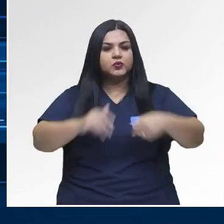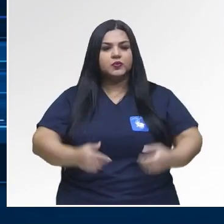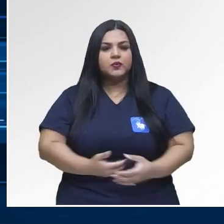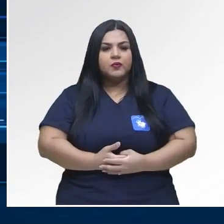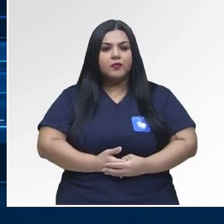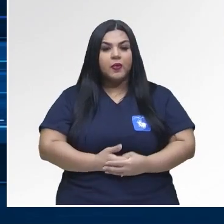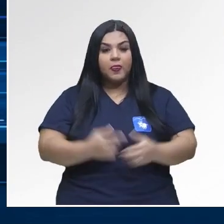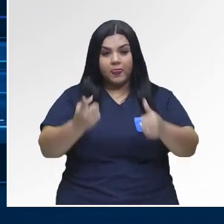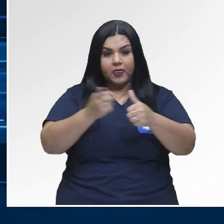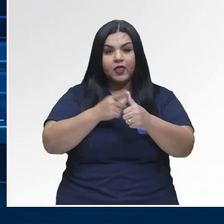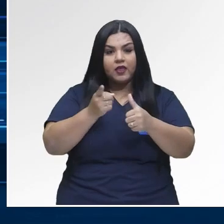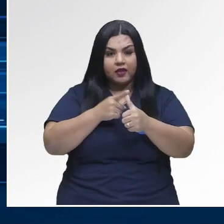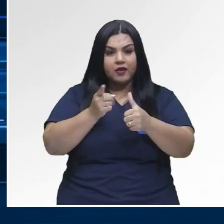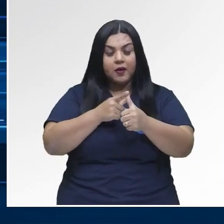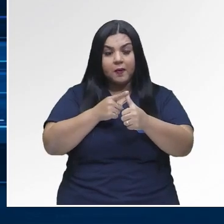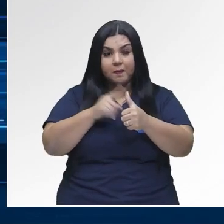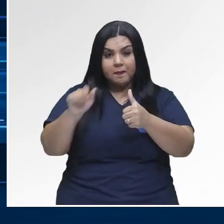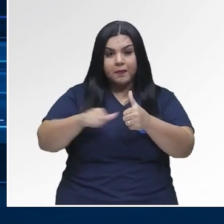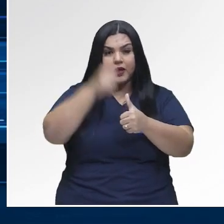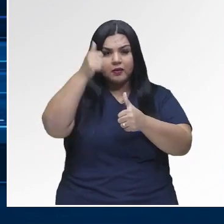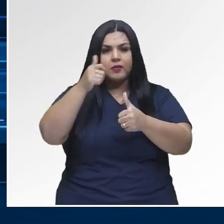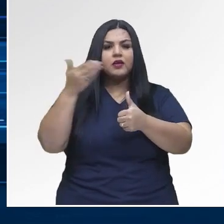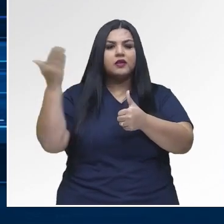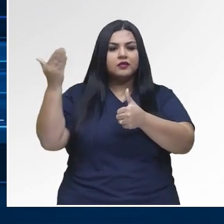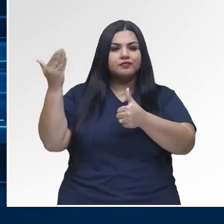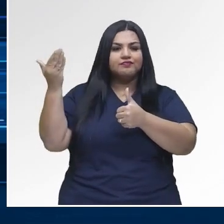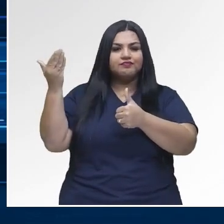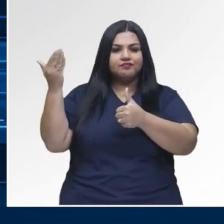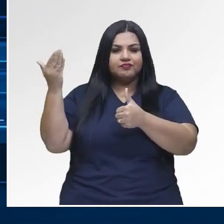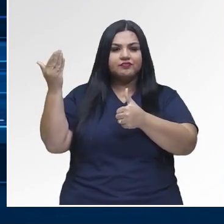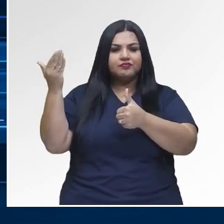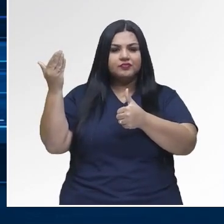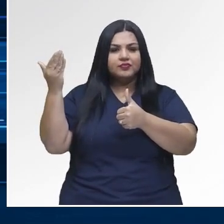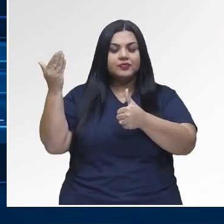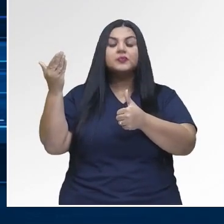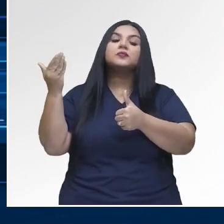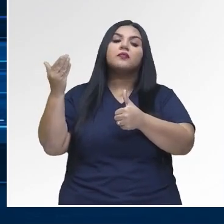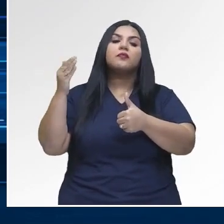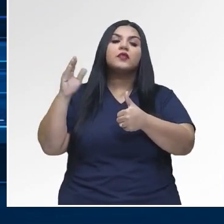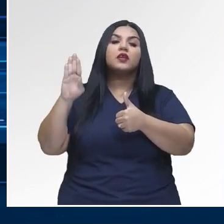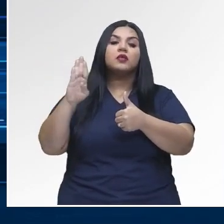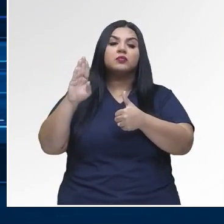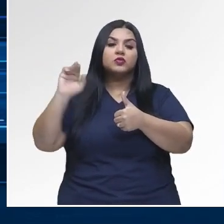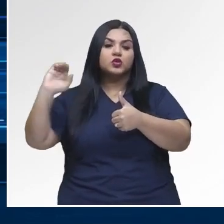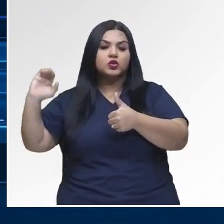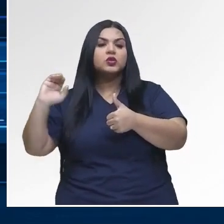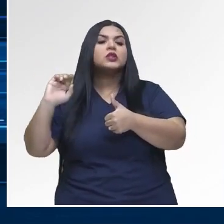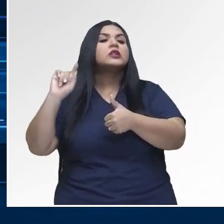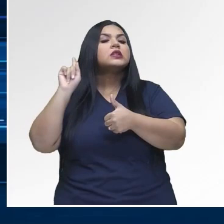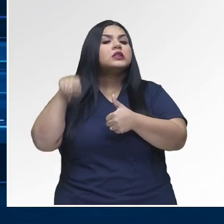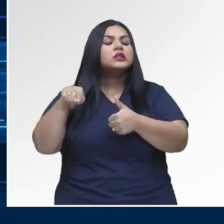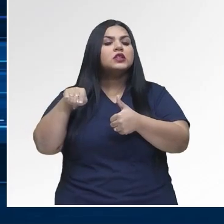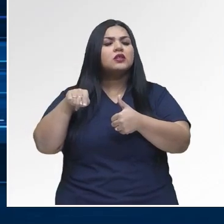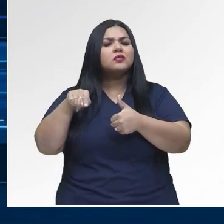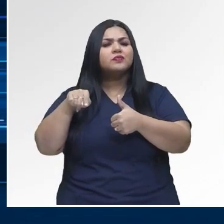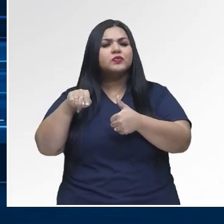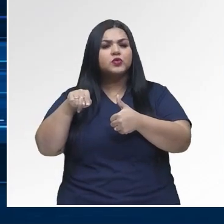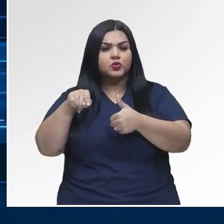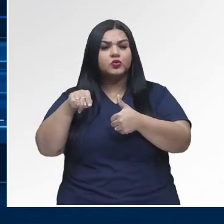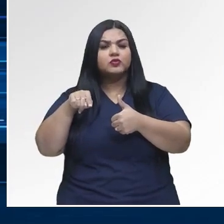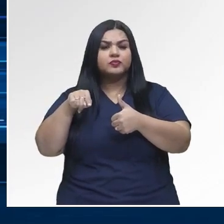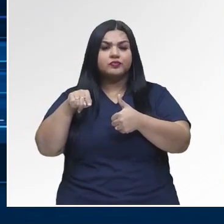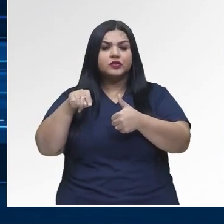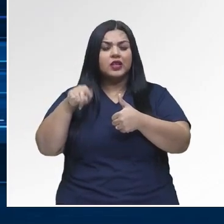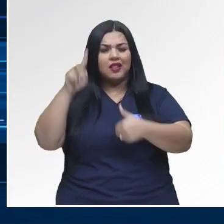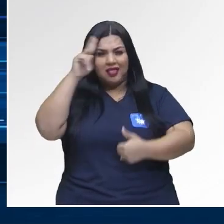A primeira delas que a gente vai citar é a bronquite crônica. A bronquite crônica ela é definida como uma inflamação dos brônquios.